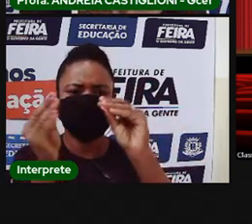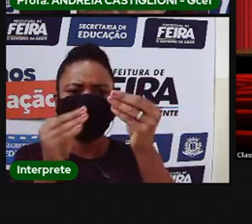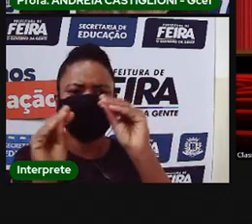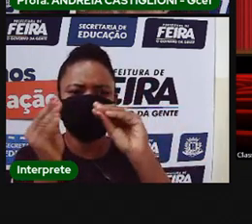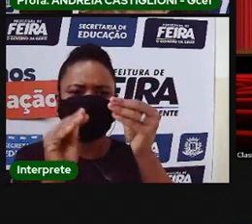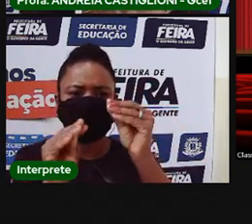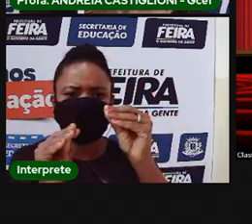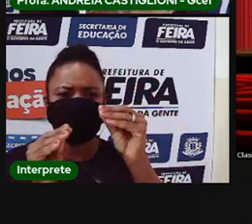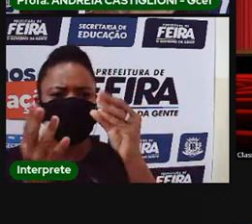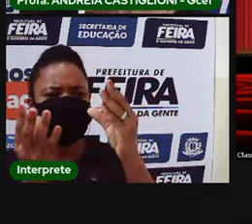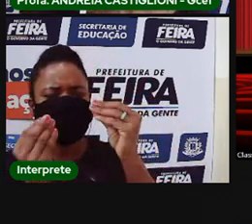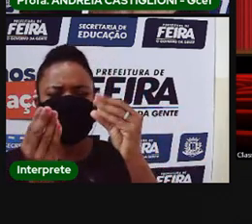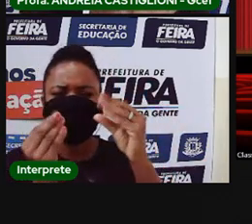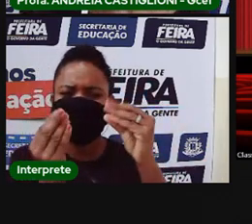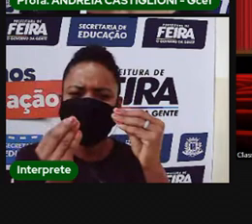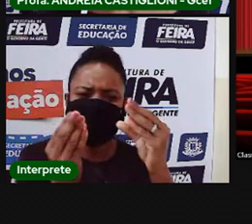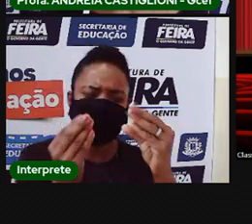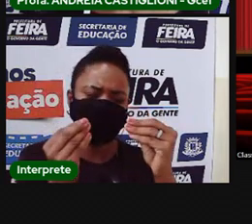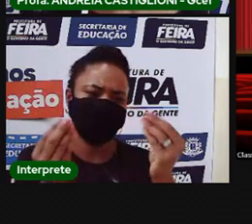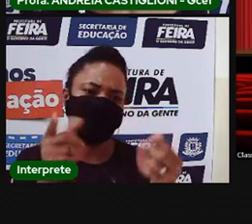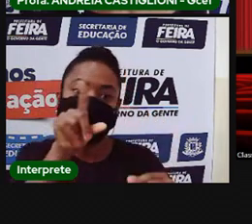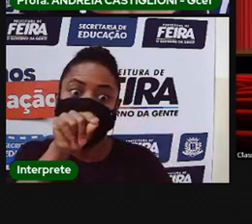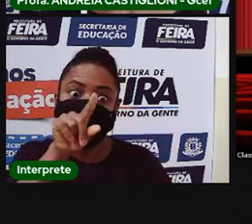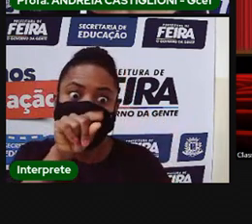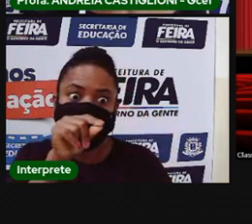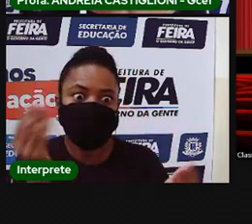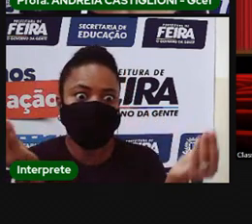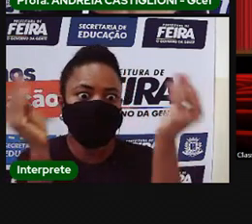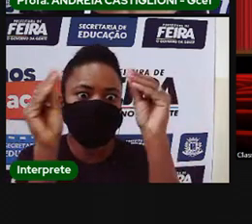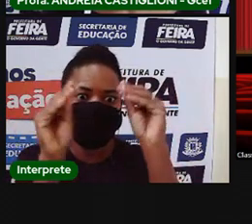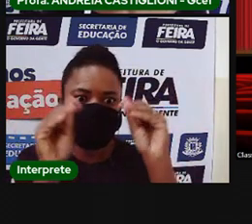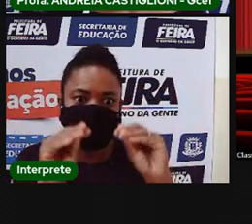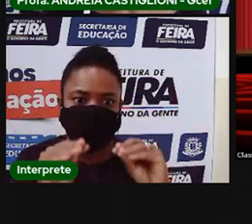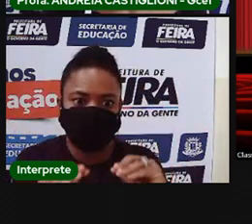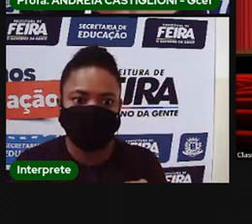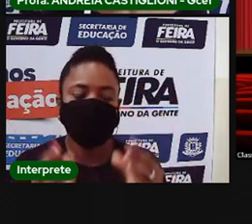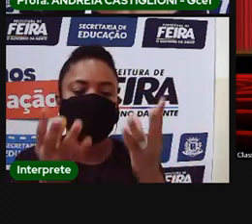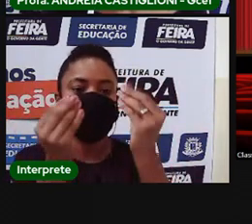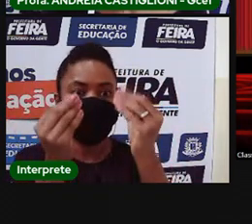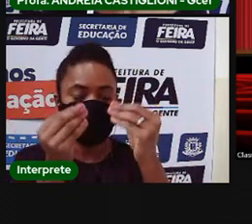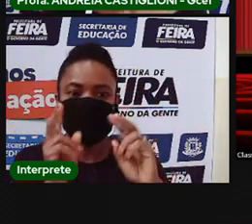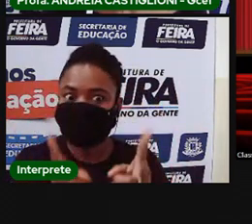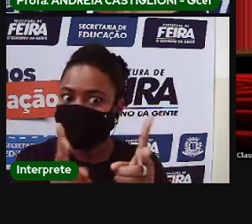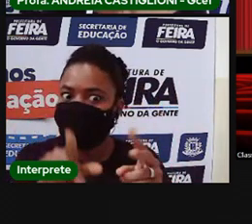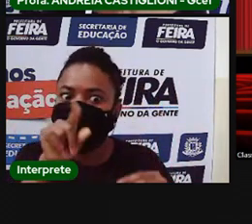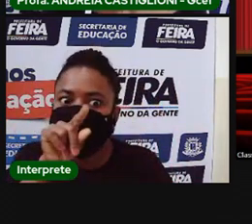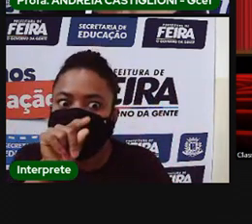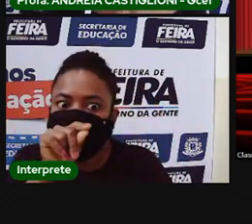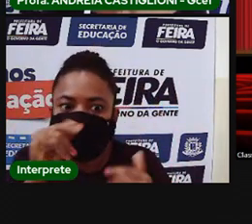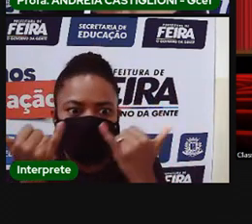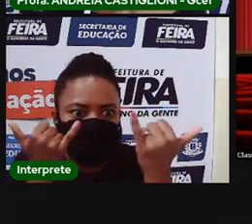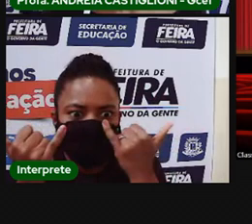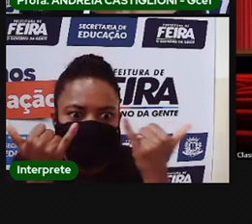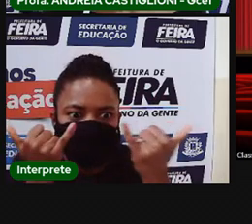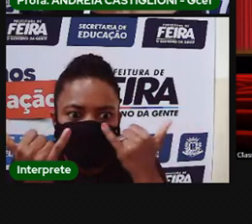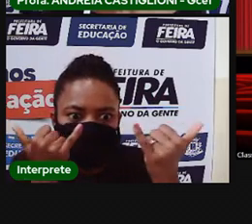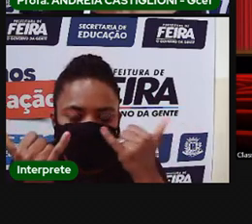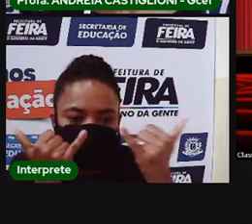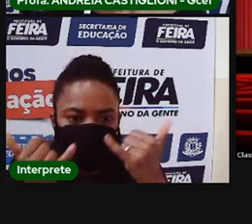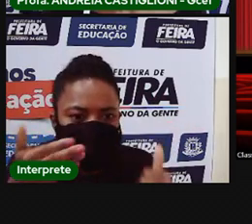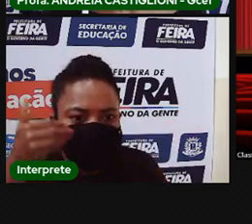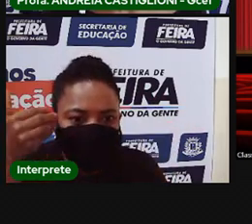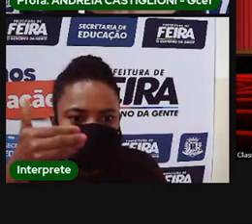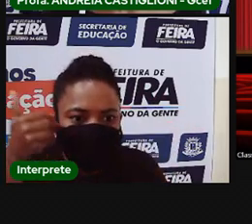Twitter, então, sempre que eu quero alguma informação, alguma coisa, eu tô ali online no Twitter, e sobre aplicativos, né, para